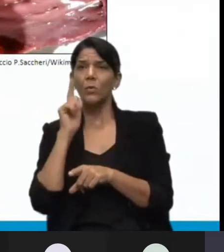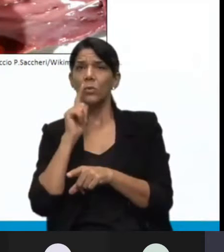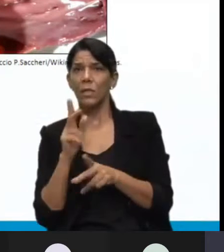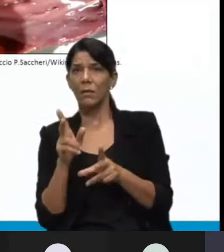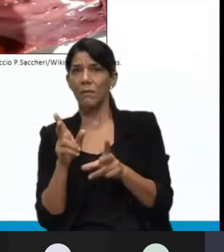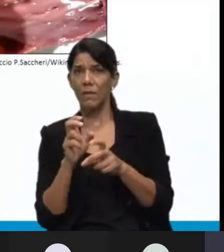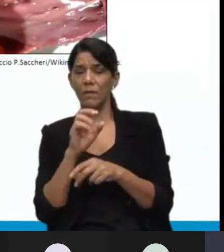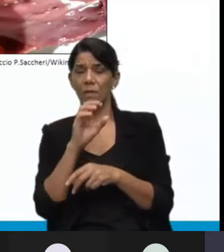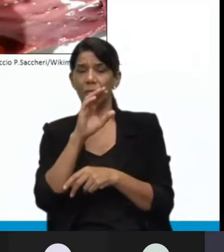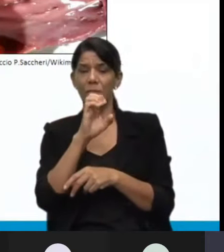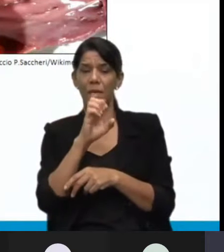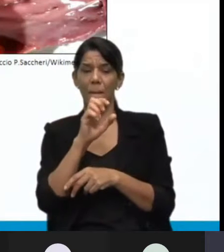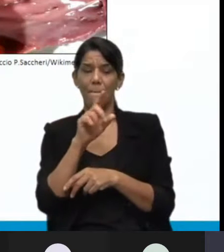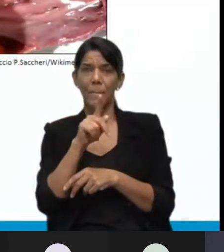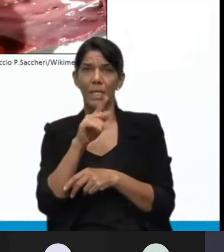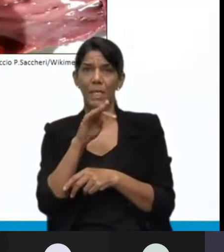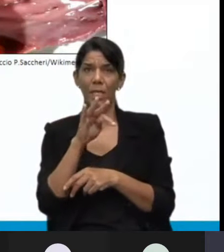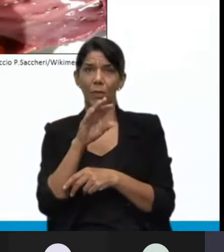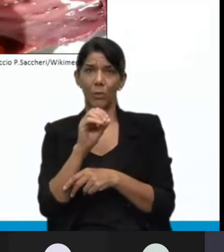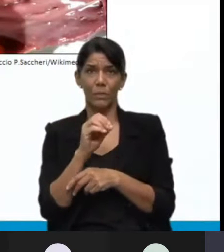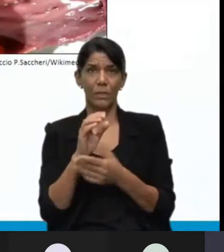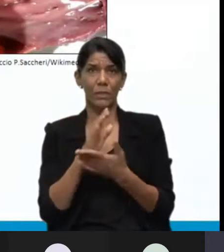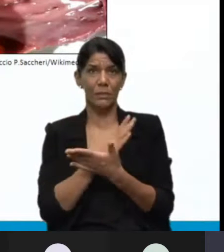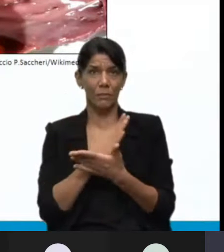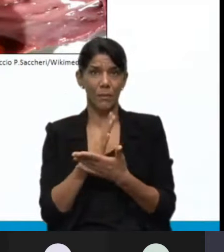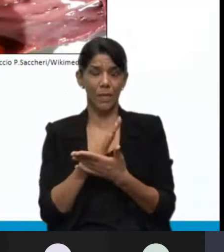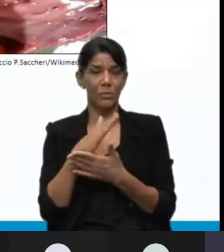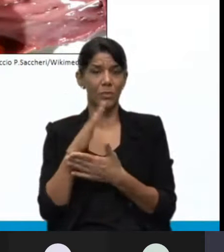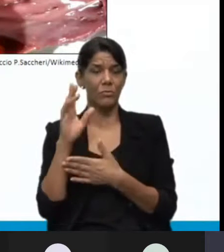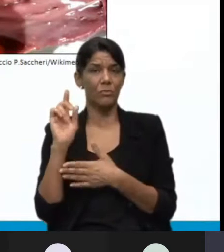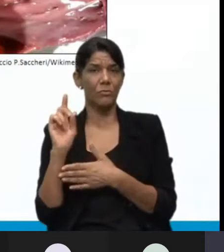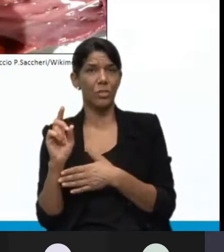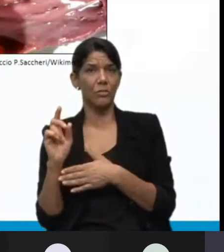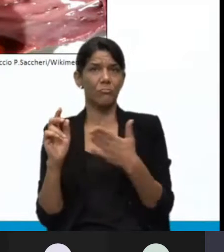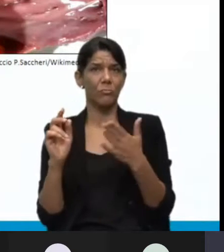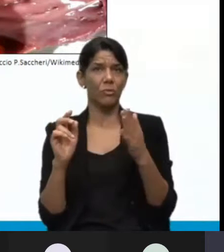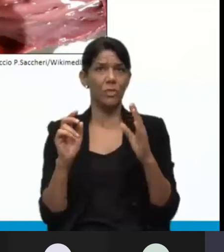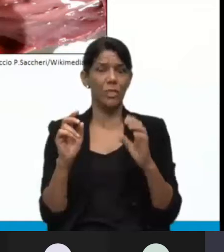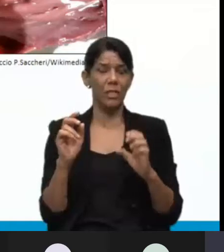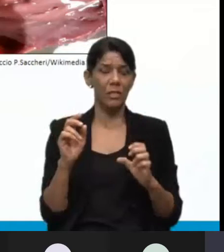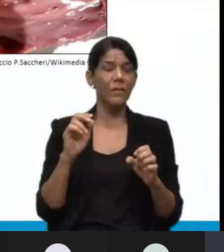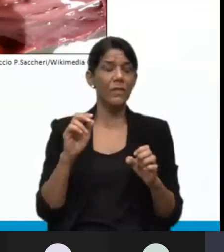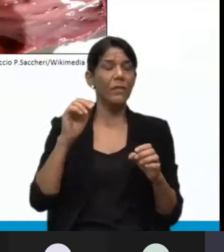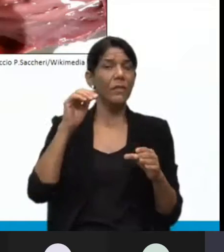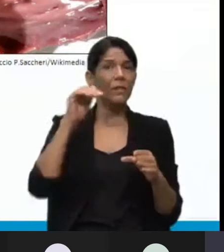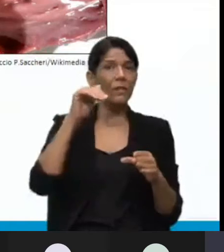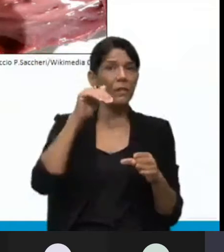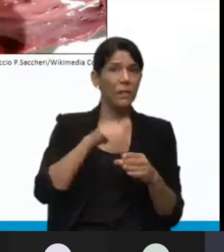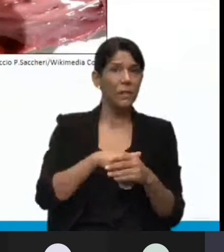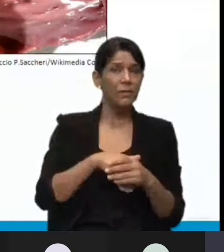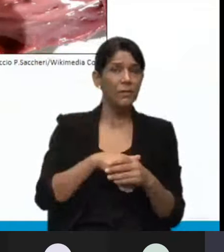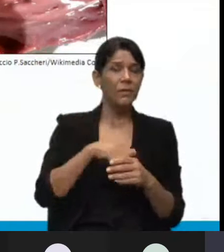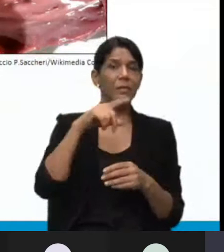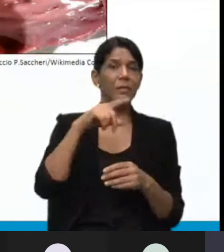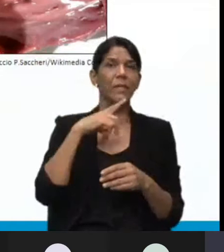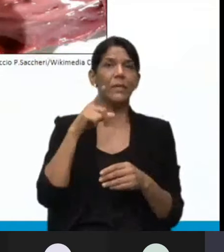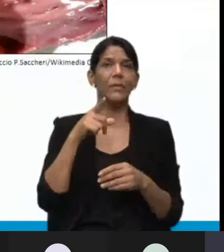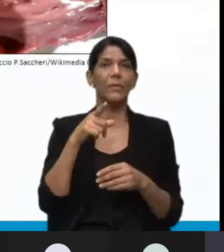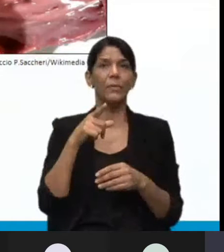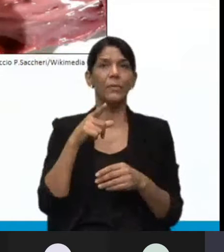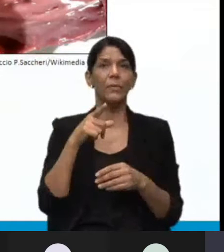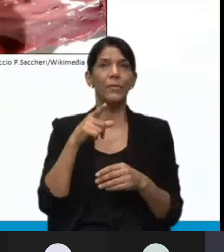consegue observar aqui o septo interatrial, que separa aí átrio direito do átrio esquerdo, e nesse septo interatrial, nós vamos